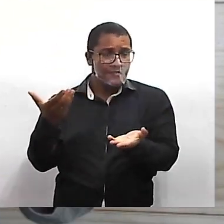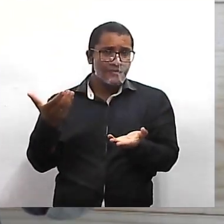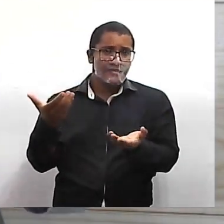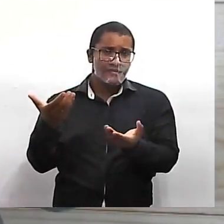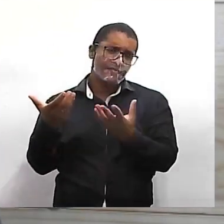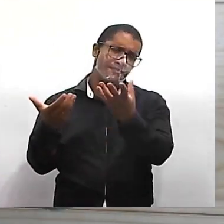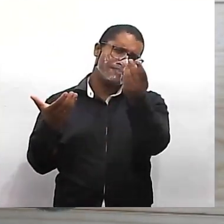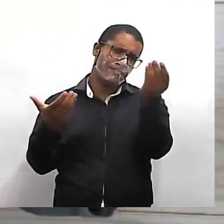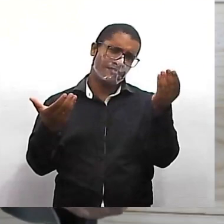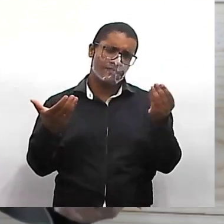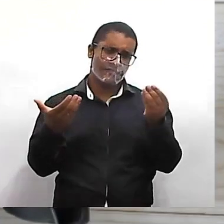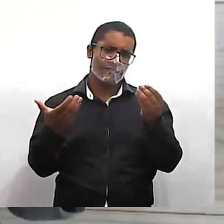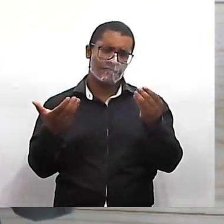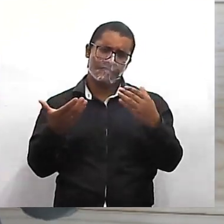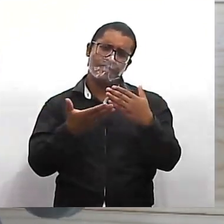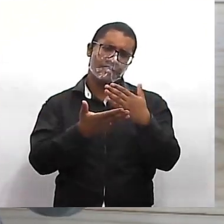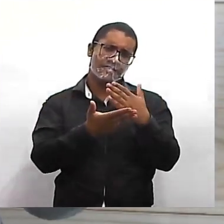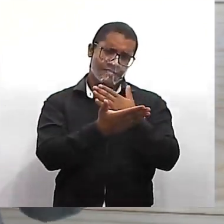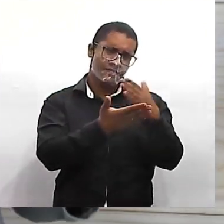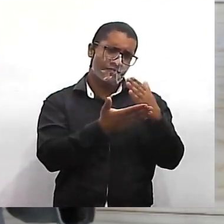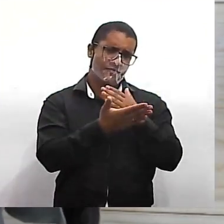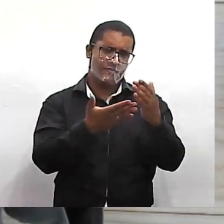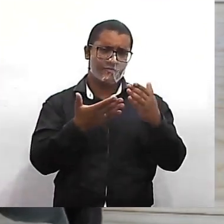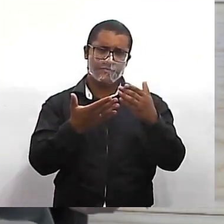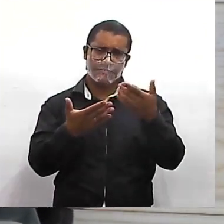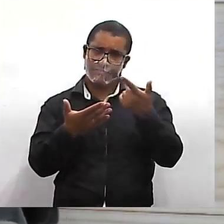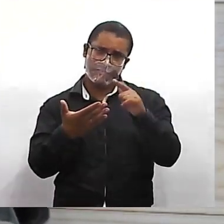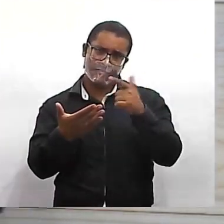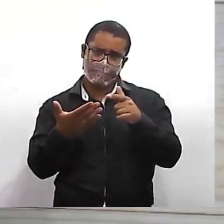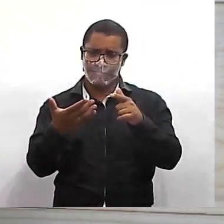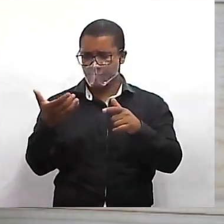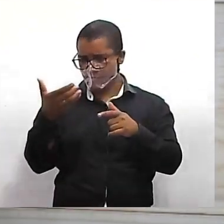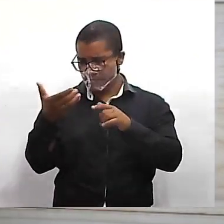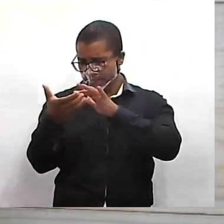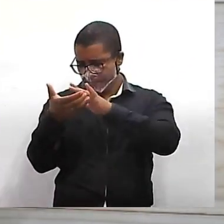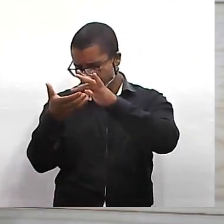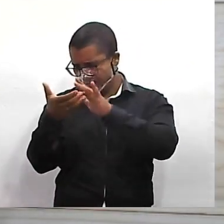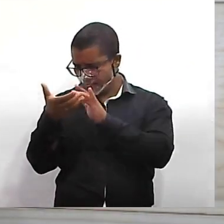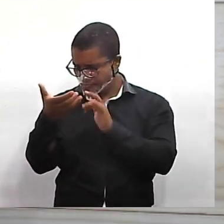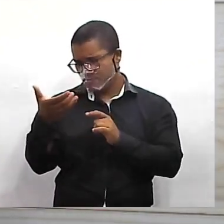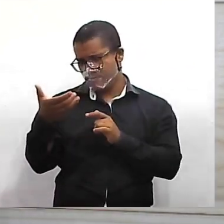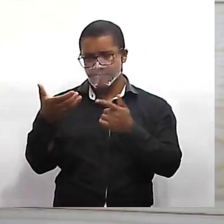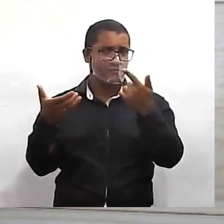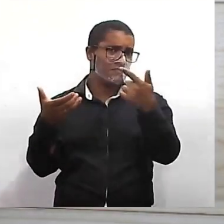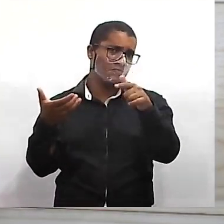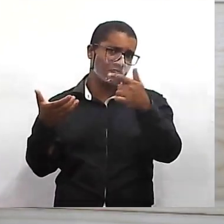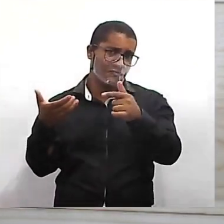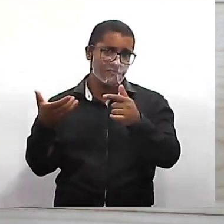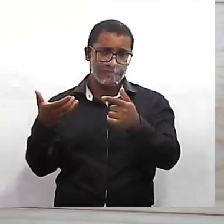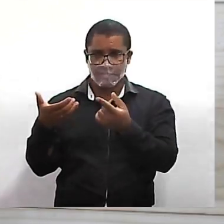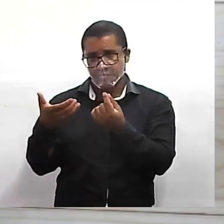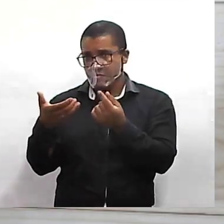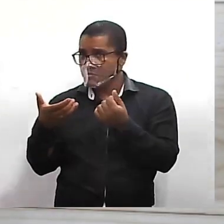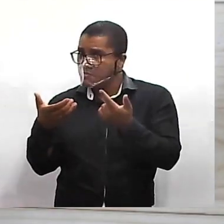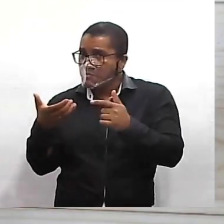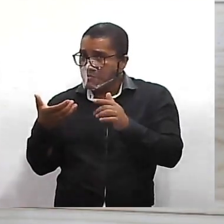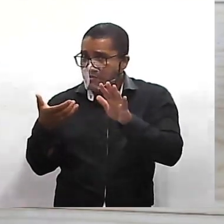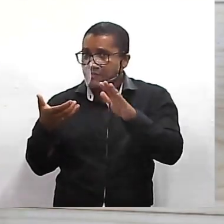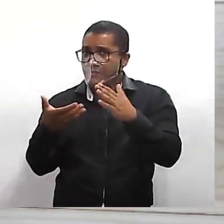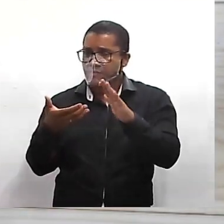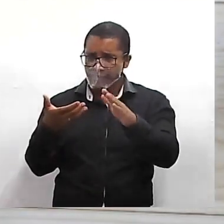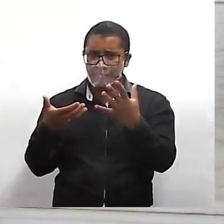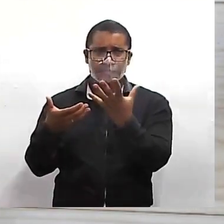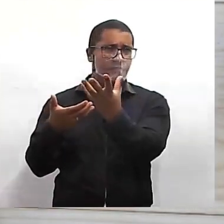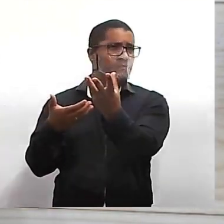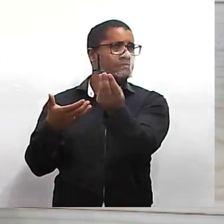pessoas, é claro que a gente não vai ignorar que existem pessoas que não têm um smartphone, que não têm condições de ter, mas a gente sabe que a maioria das pessoas, existe uma